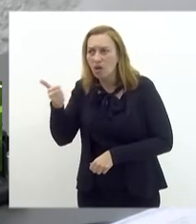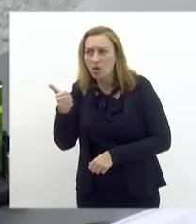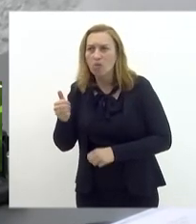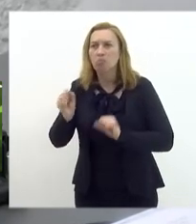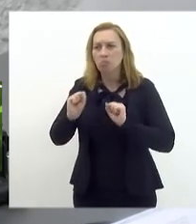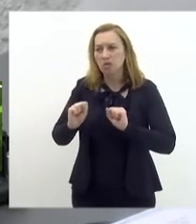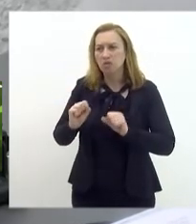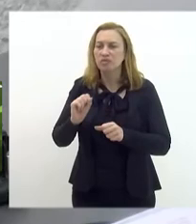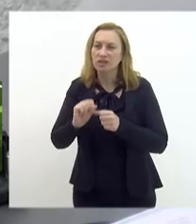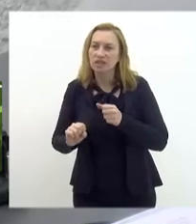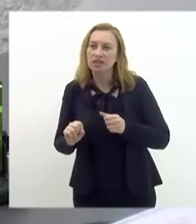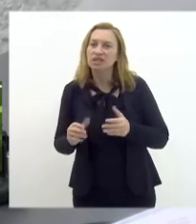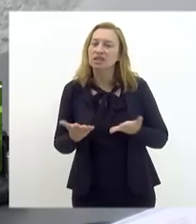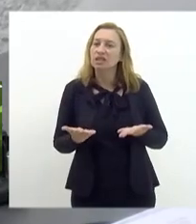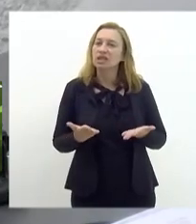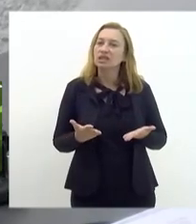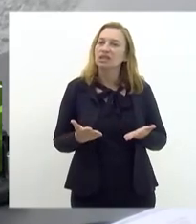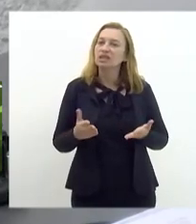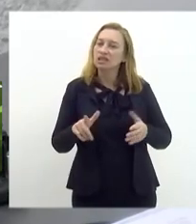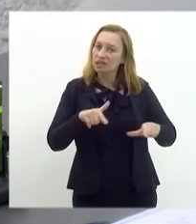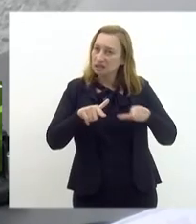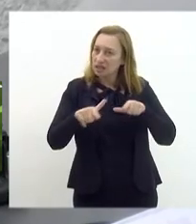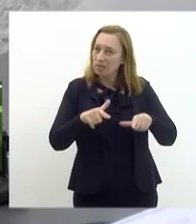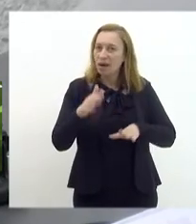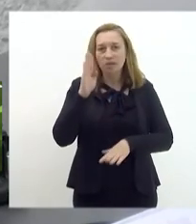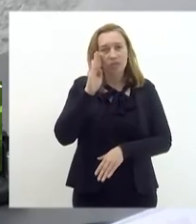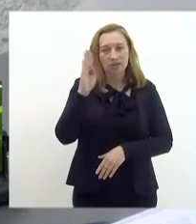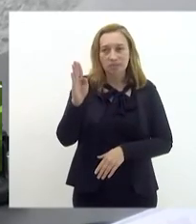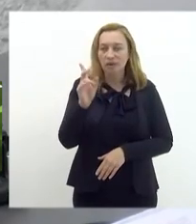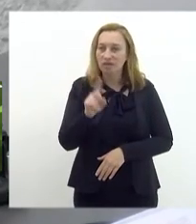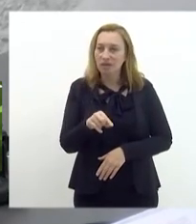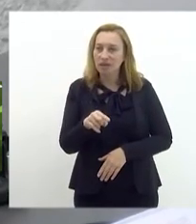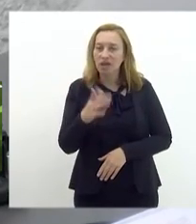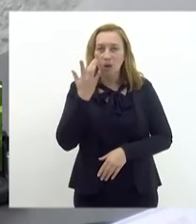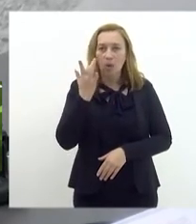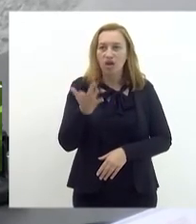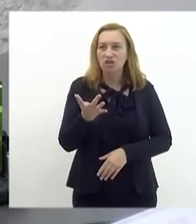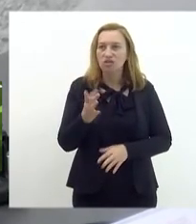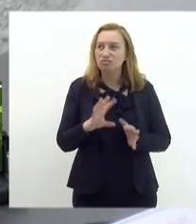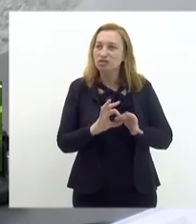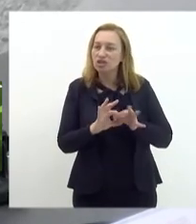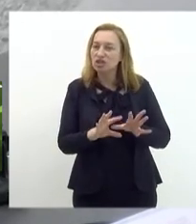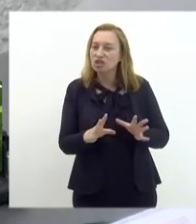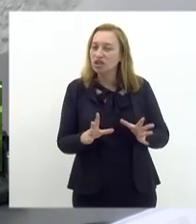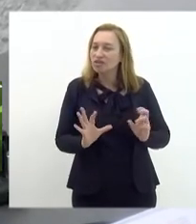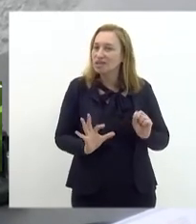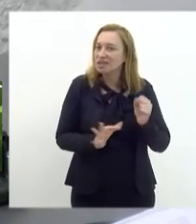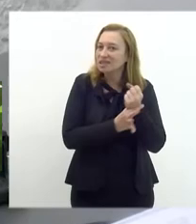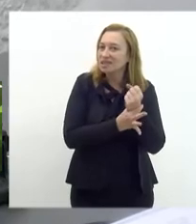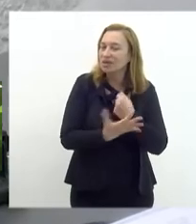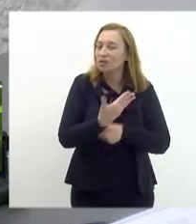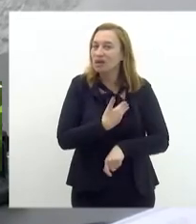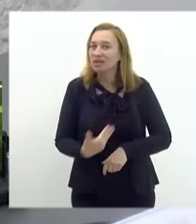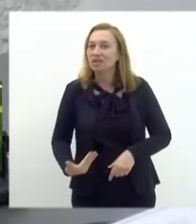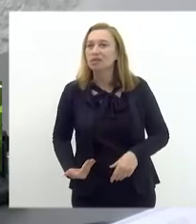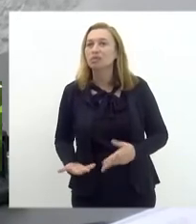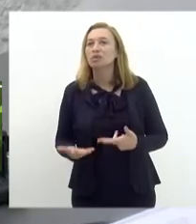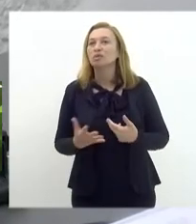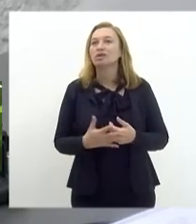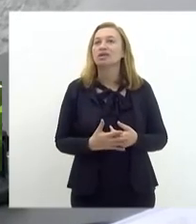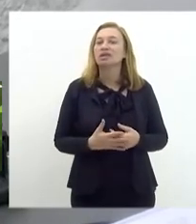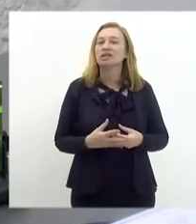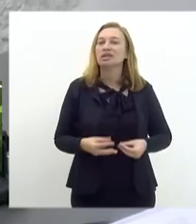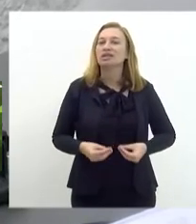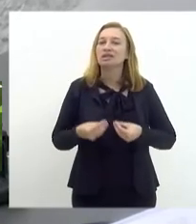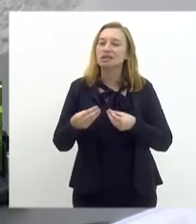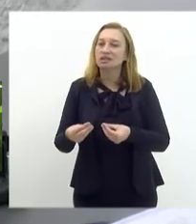fazer. E nesse mandato específico, né, acho que eu quis deixar um pouco a segurança pública e trilhar